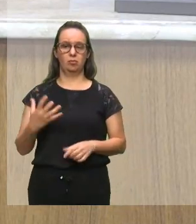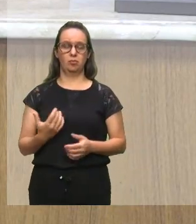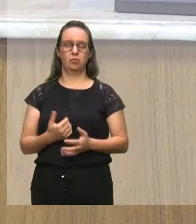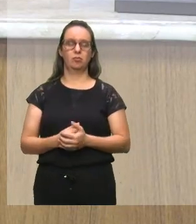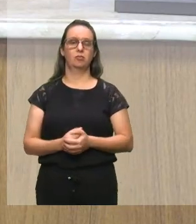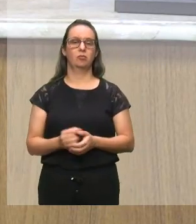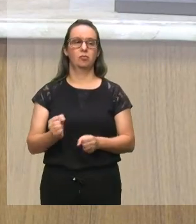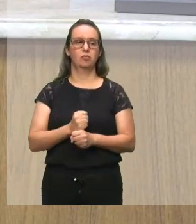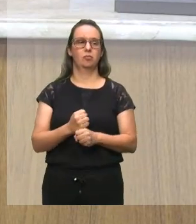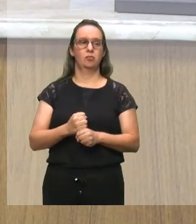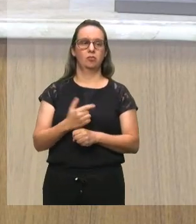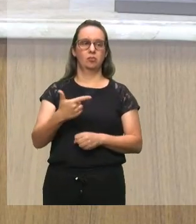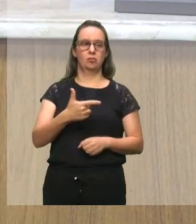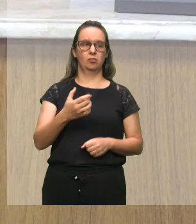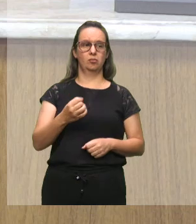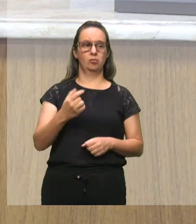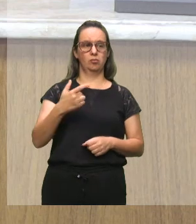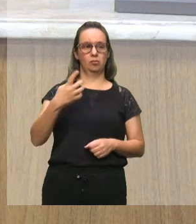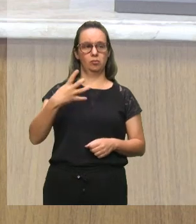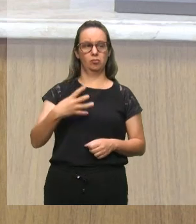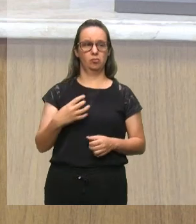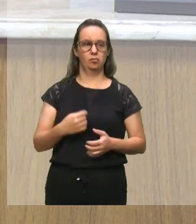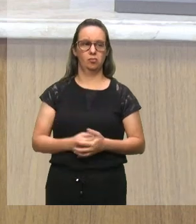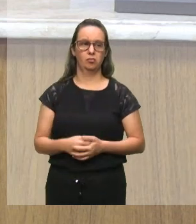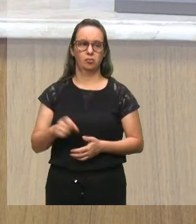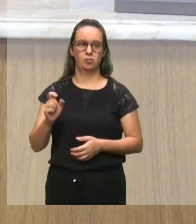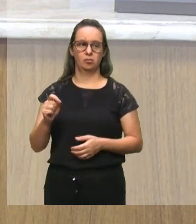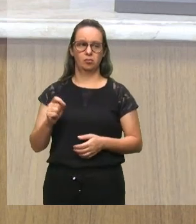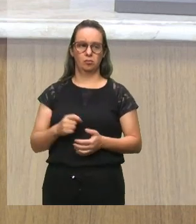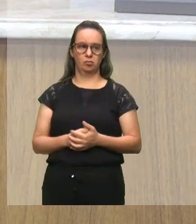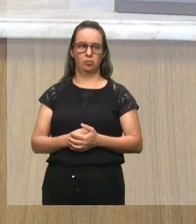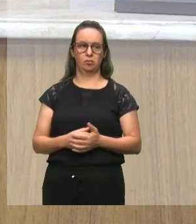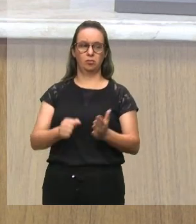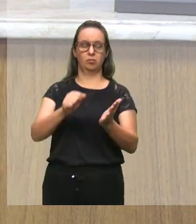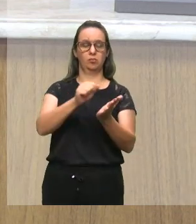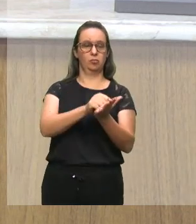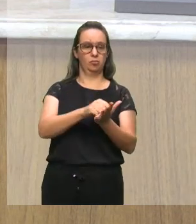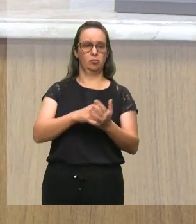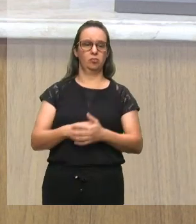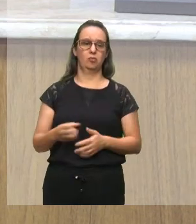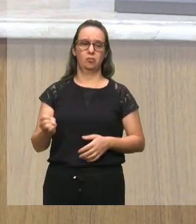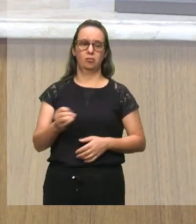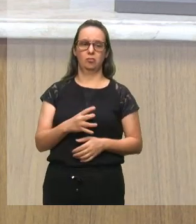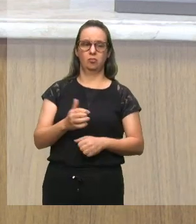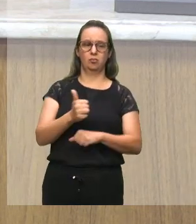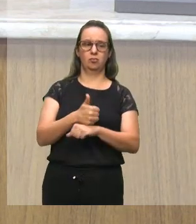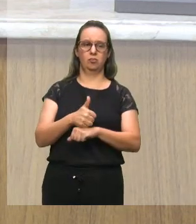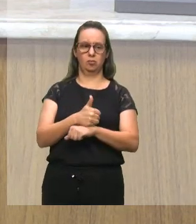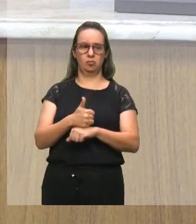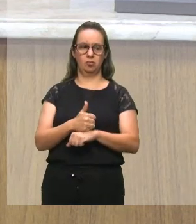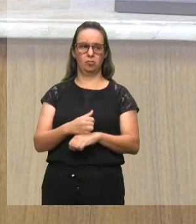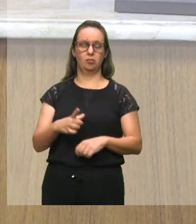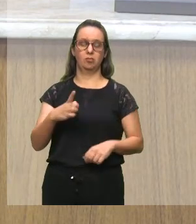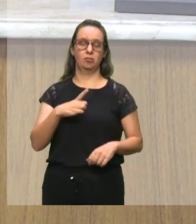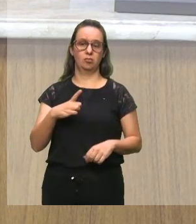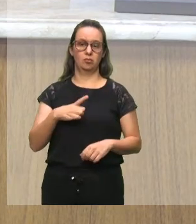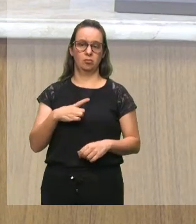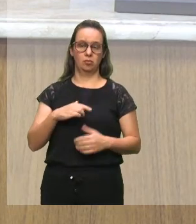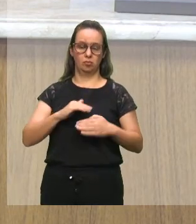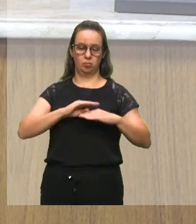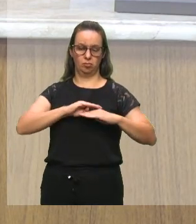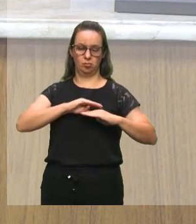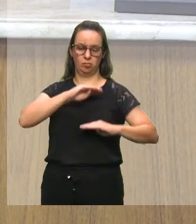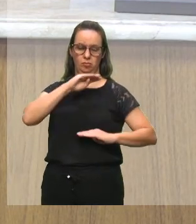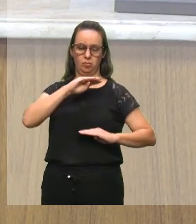Educação, ele prevê a contratação de novos profissionais, Tá? Tem um aumento de folha, tá? É